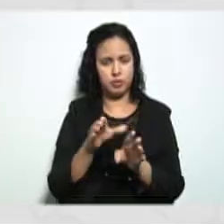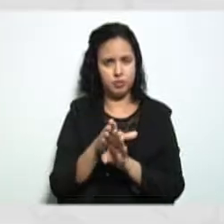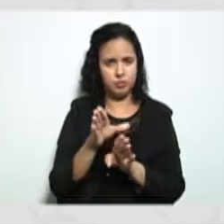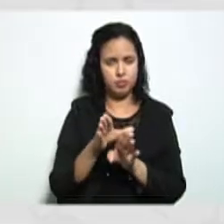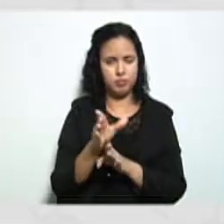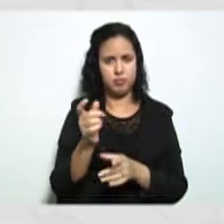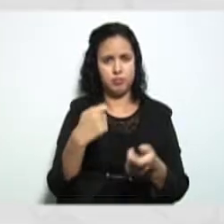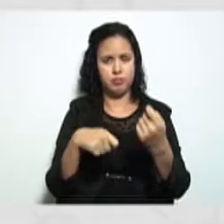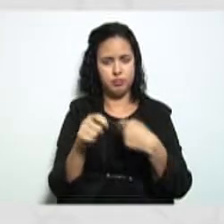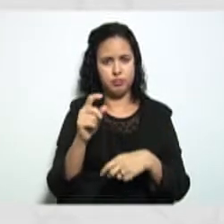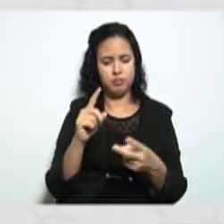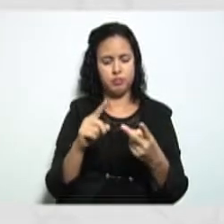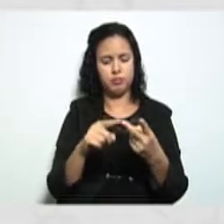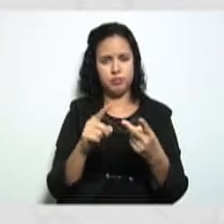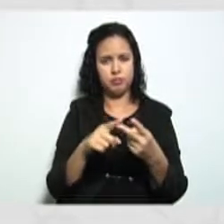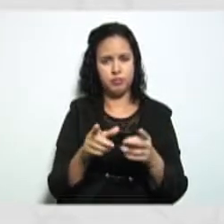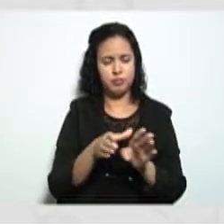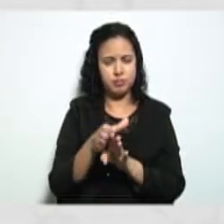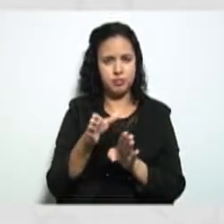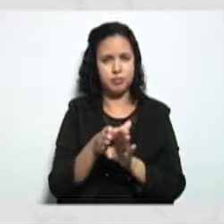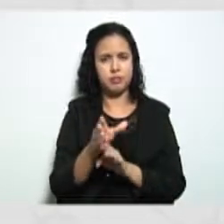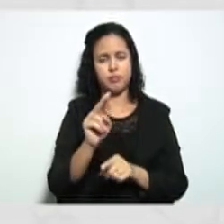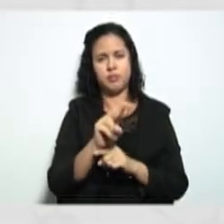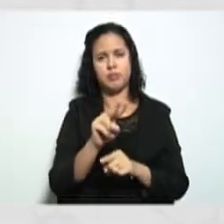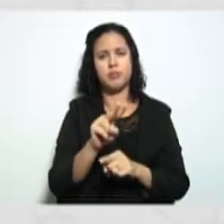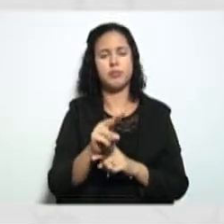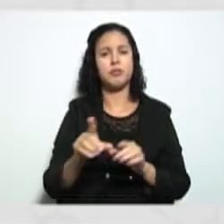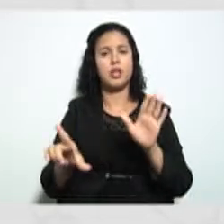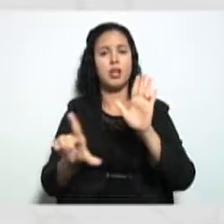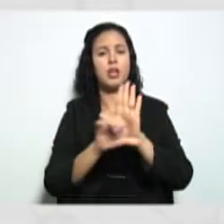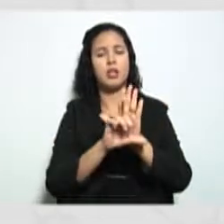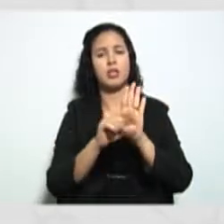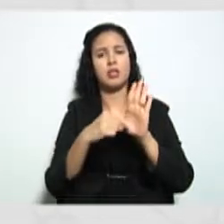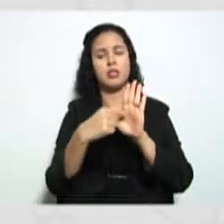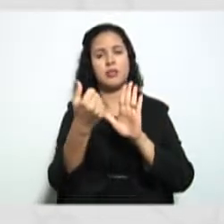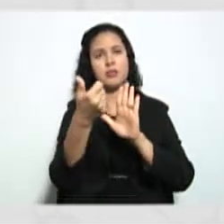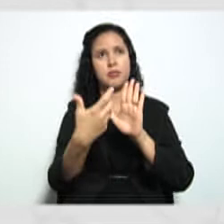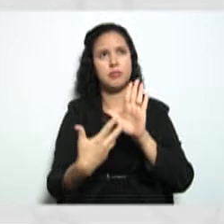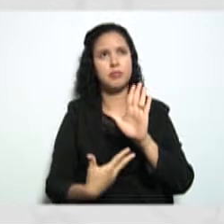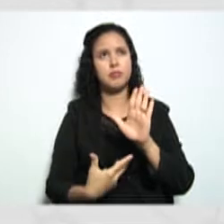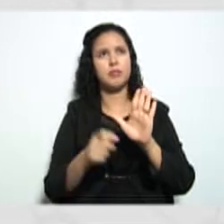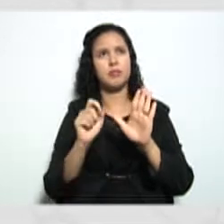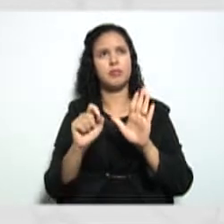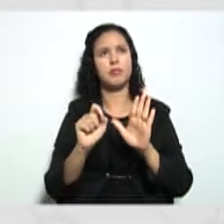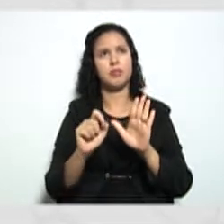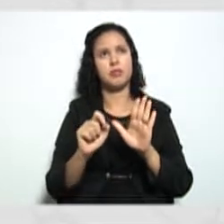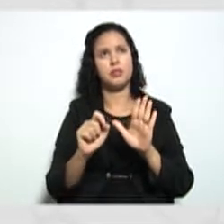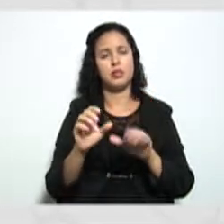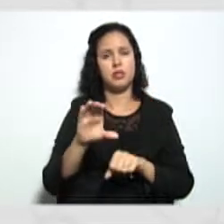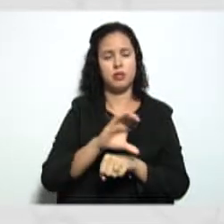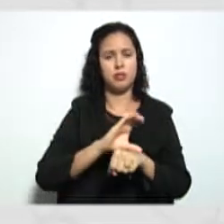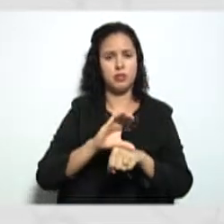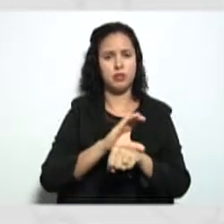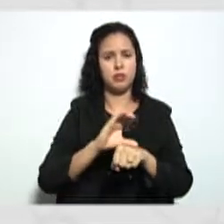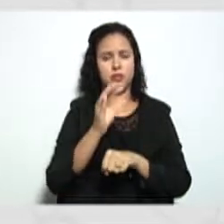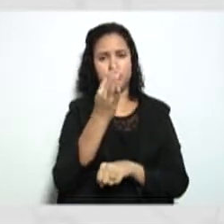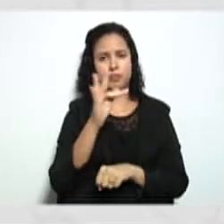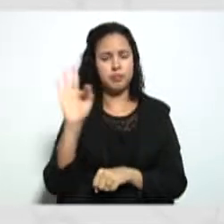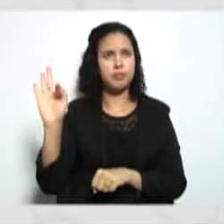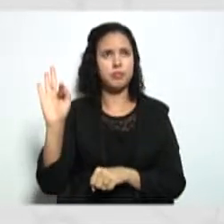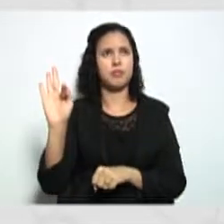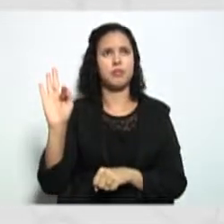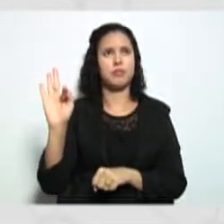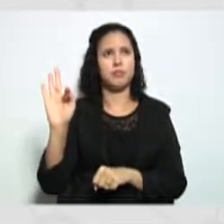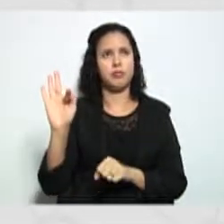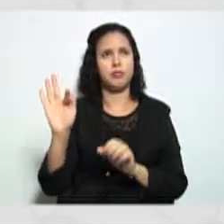nos slides que a legislação que fala sobre isso está prevista desde a Constituição Federal, no seu artigo 5º,